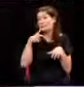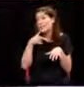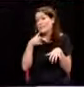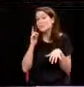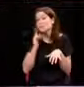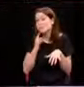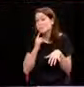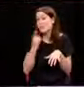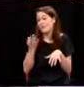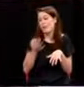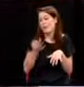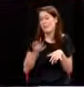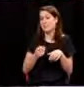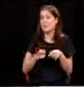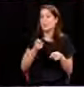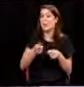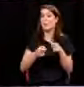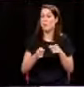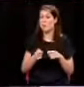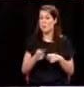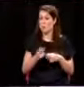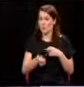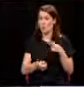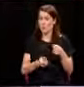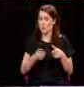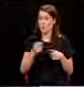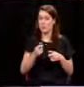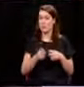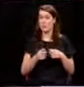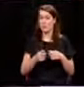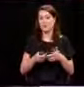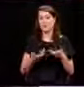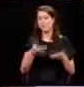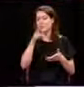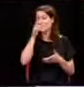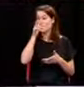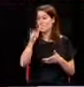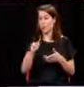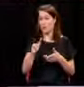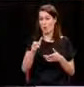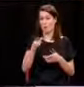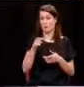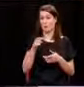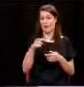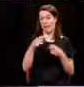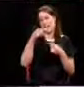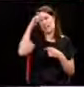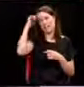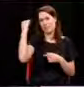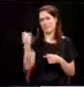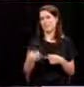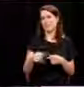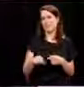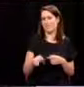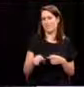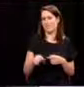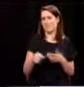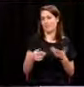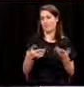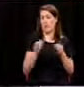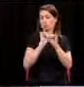estas parcerias, é que conseguimos chegar a estas pessoas que têm esta dificuldade, não provocada por nós, mas